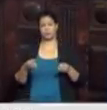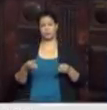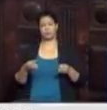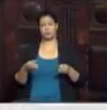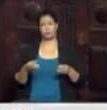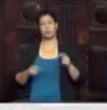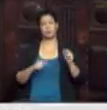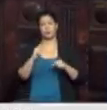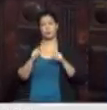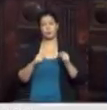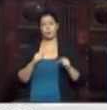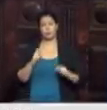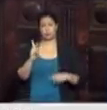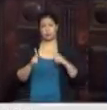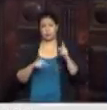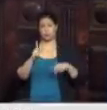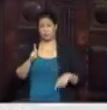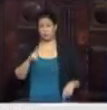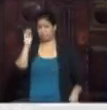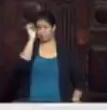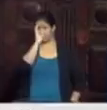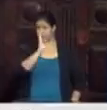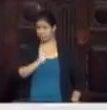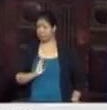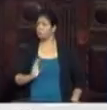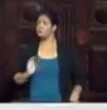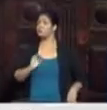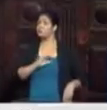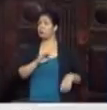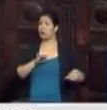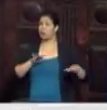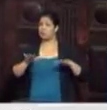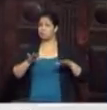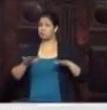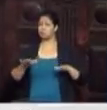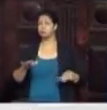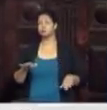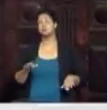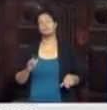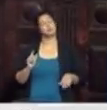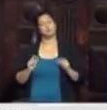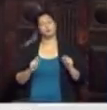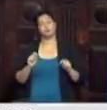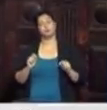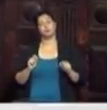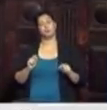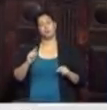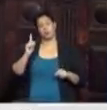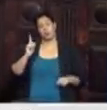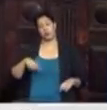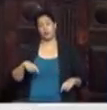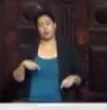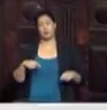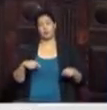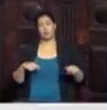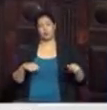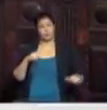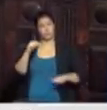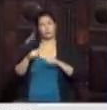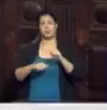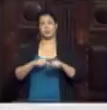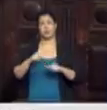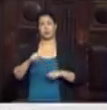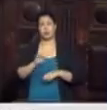que o povo brasileiro se mobilizou para restabelecer